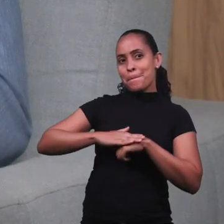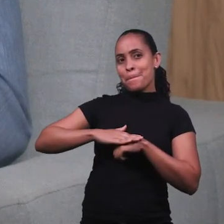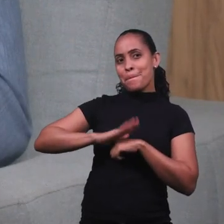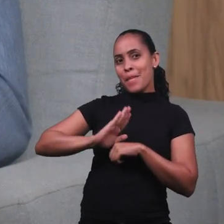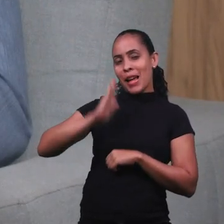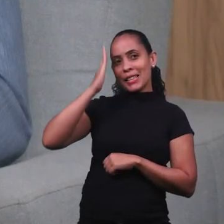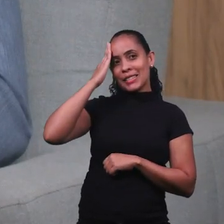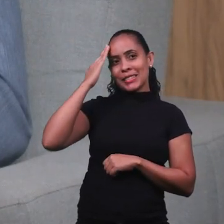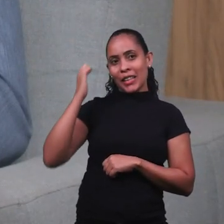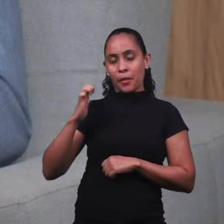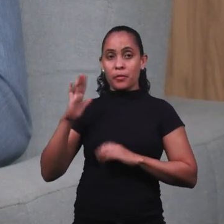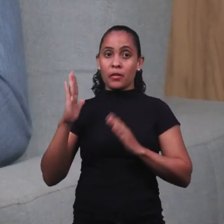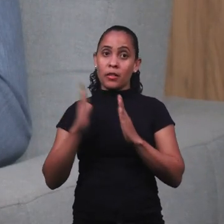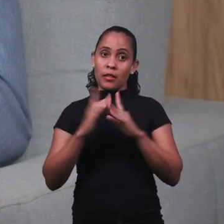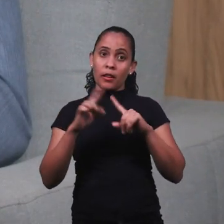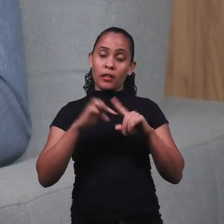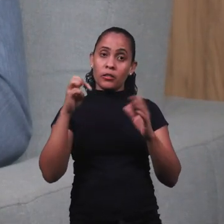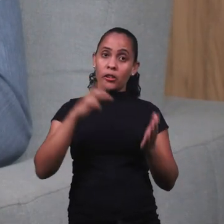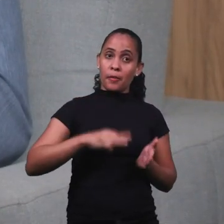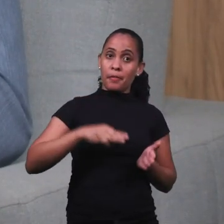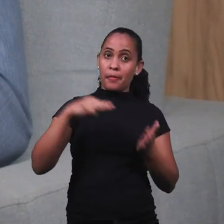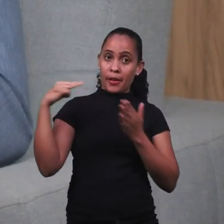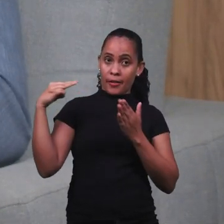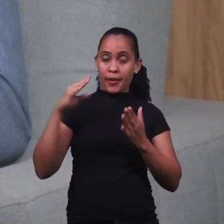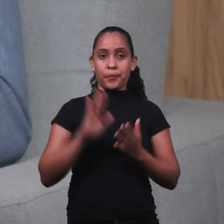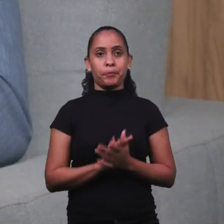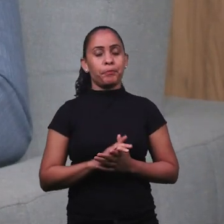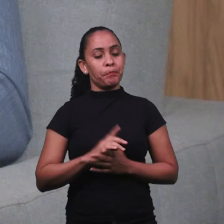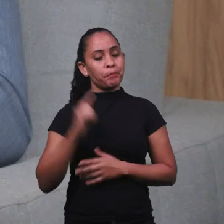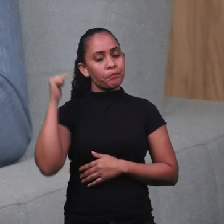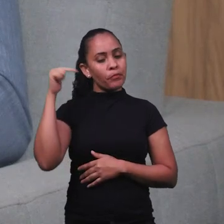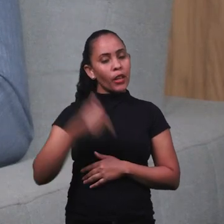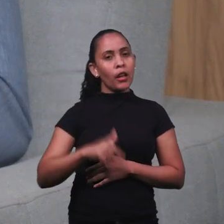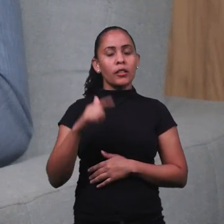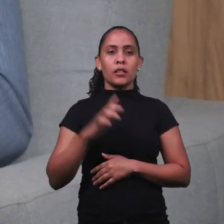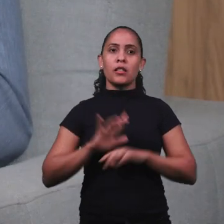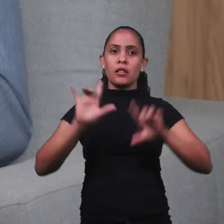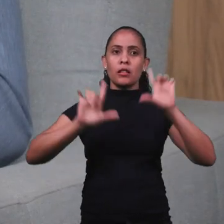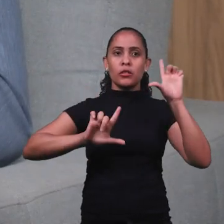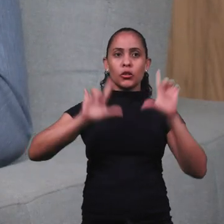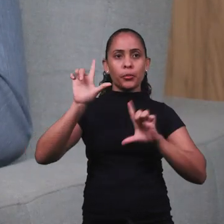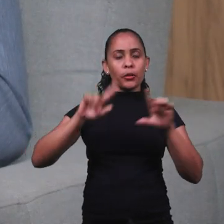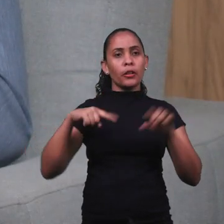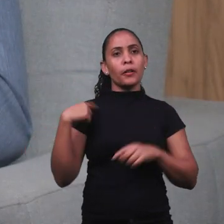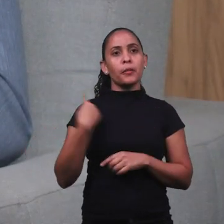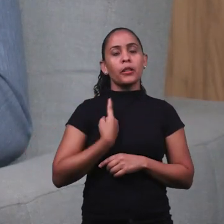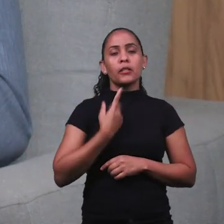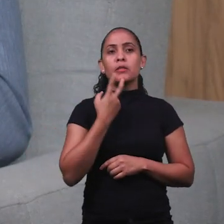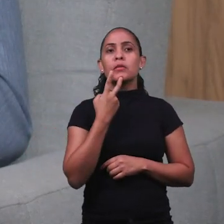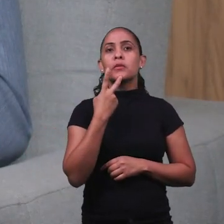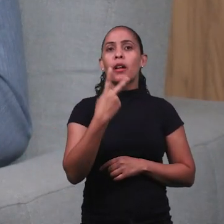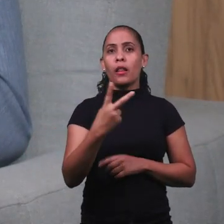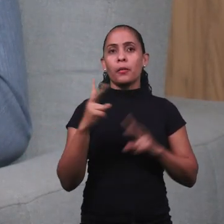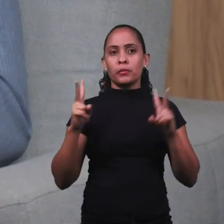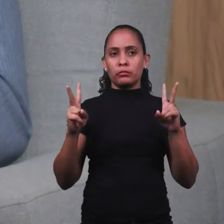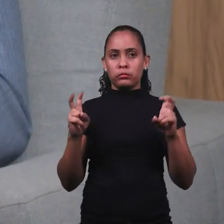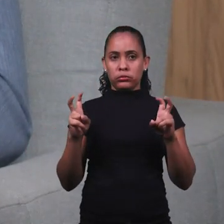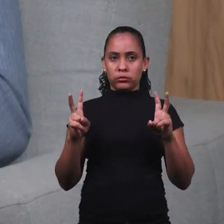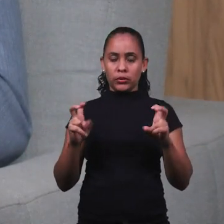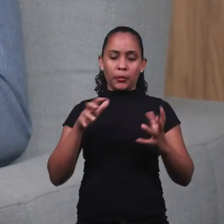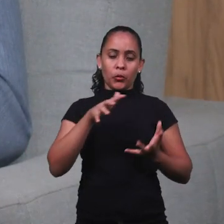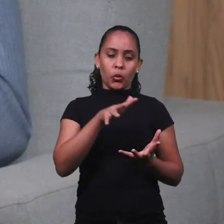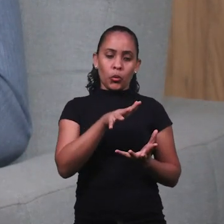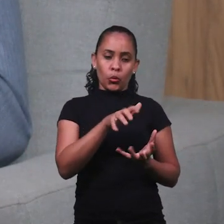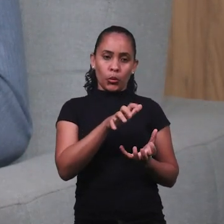no canal da Igreja Cristã Maranata. Aqui, neste programa, nós falamos sobre o idoso